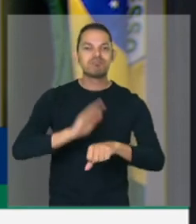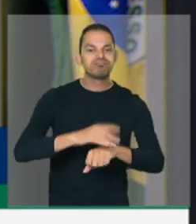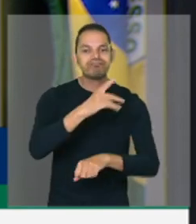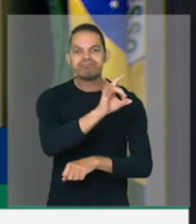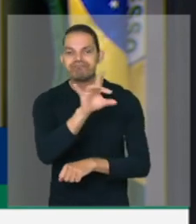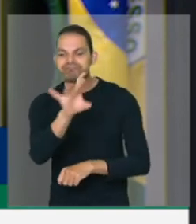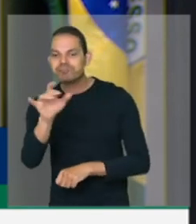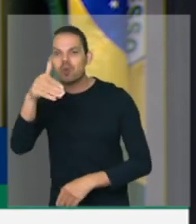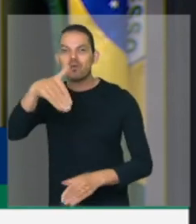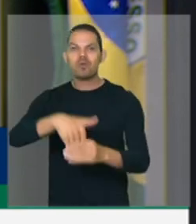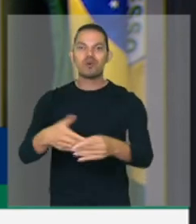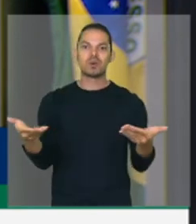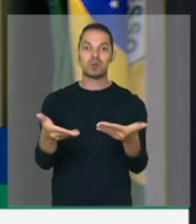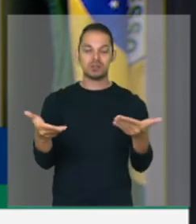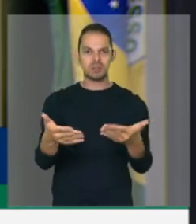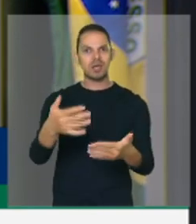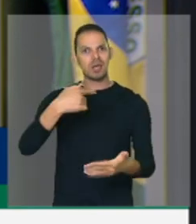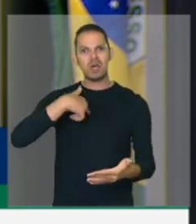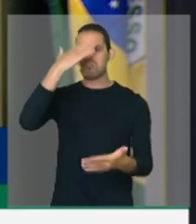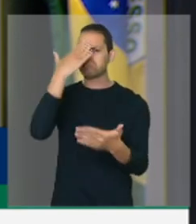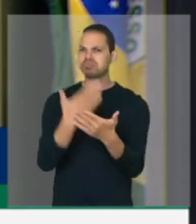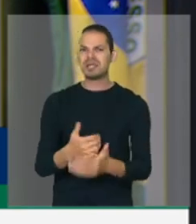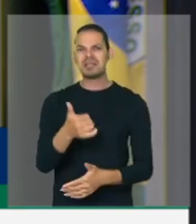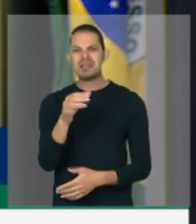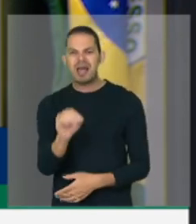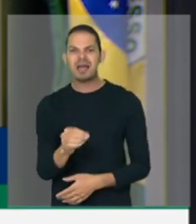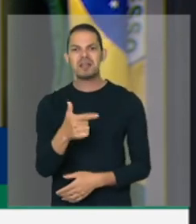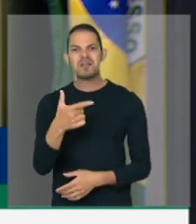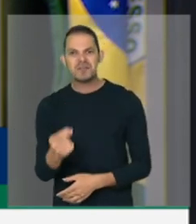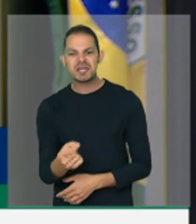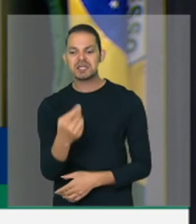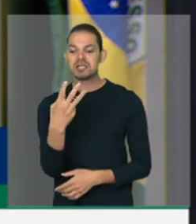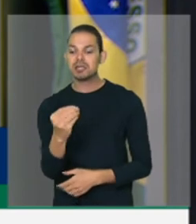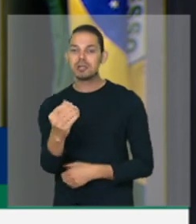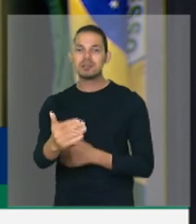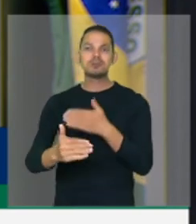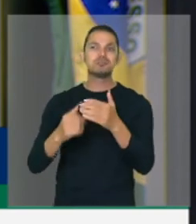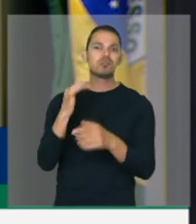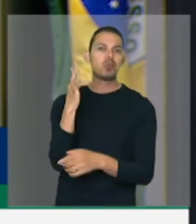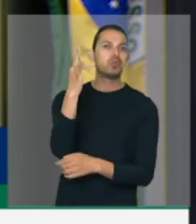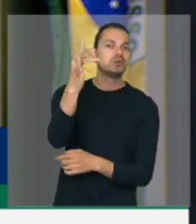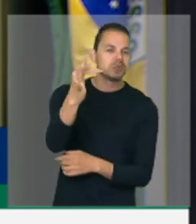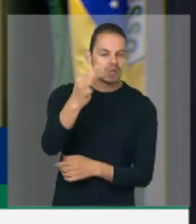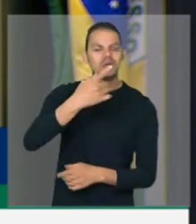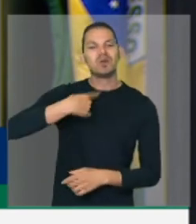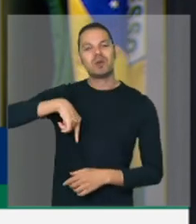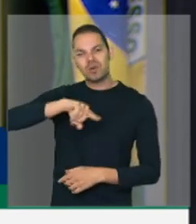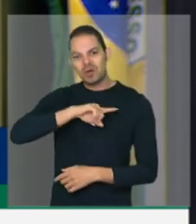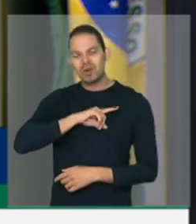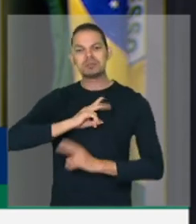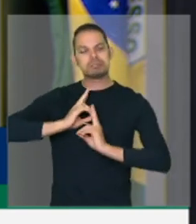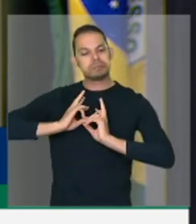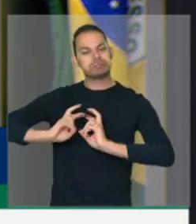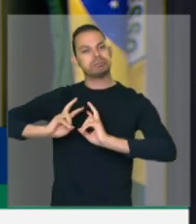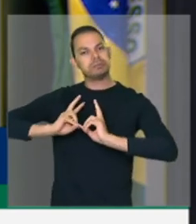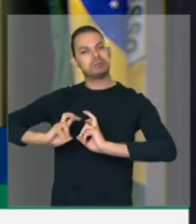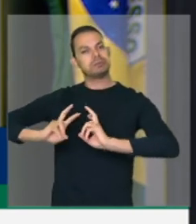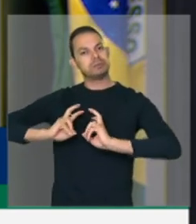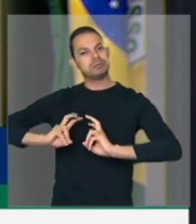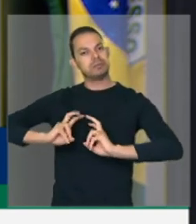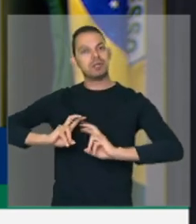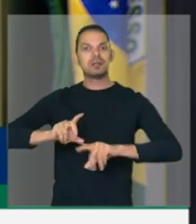dia. E eu tenho certeza que 10, 20 ou 30 anos à frente, nós ainda seremos cobrados pela